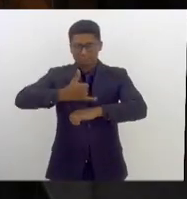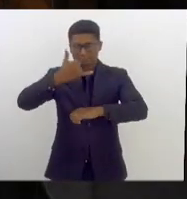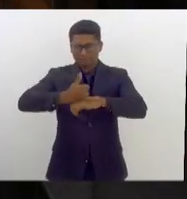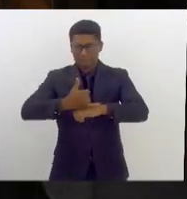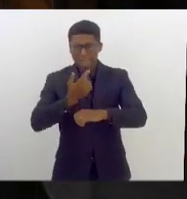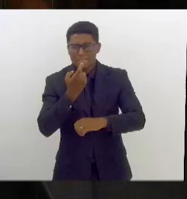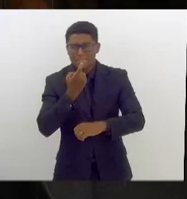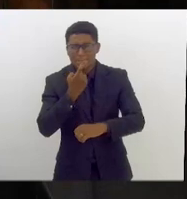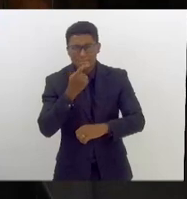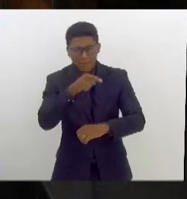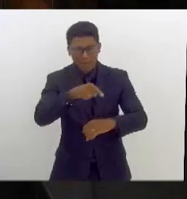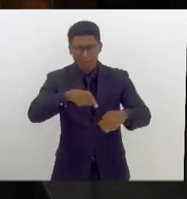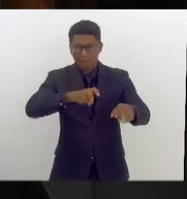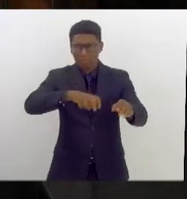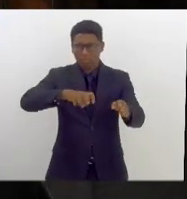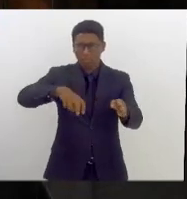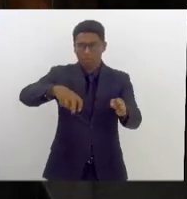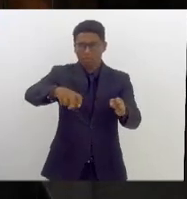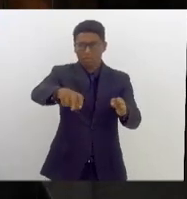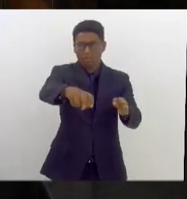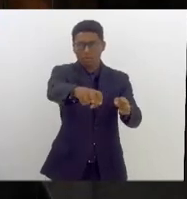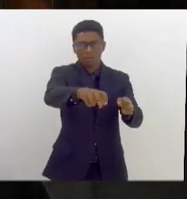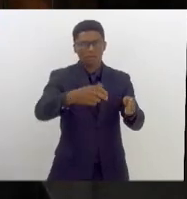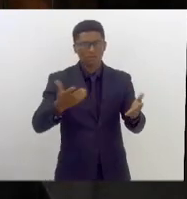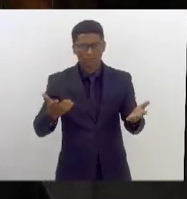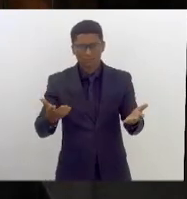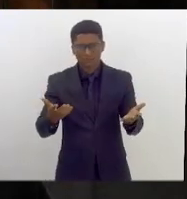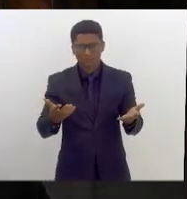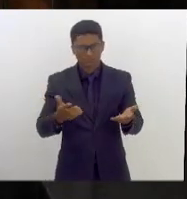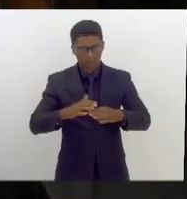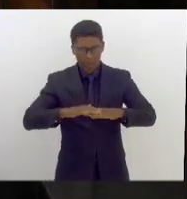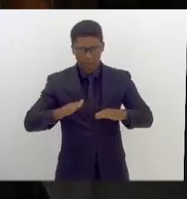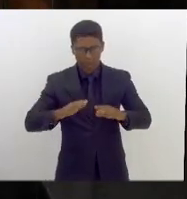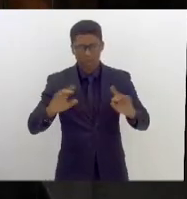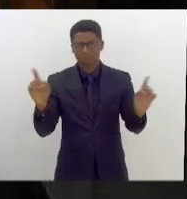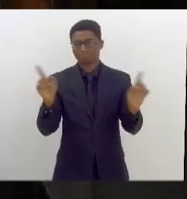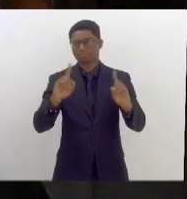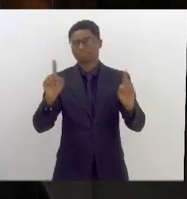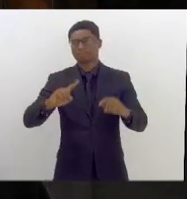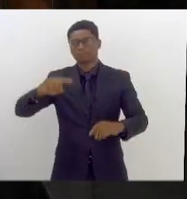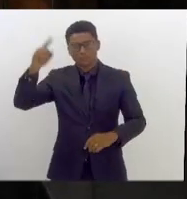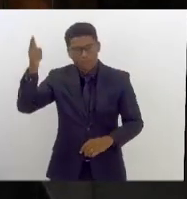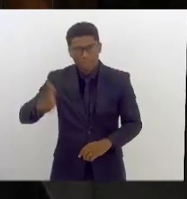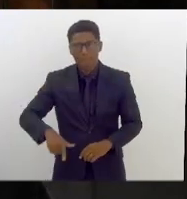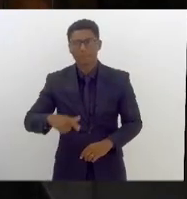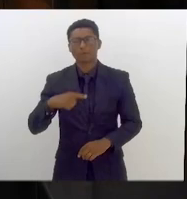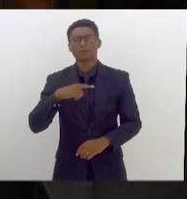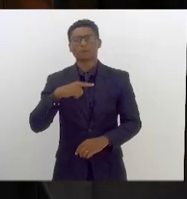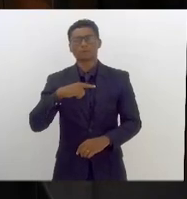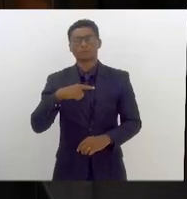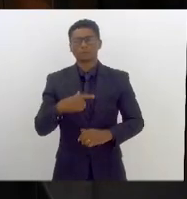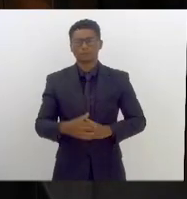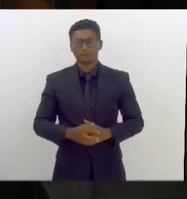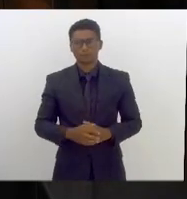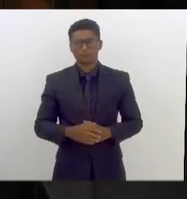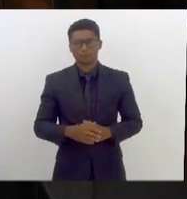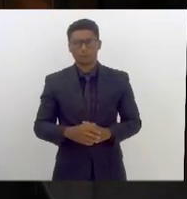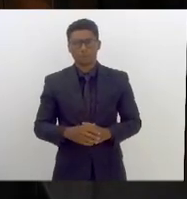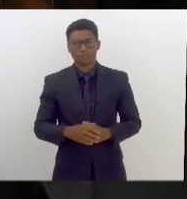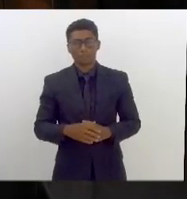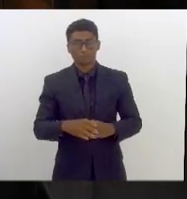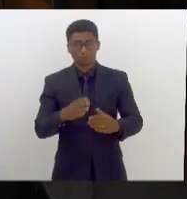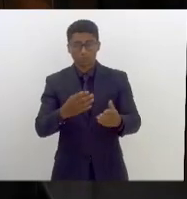Animal nos trilhos. Mas não parava nisso, senhora deputada presidente.